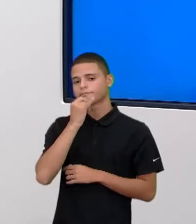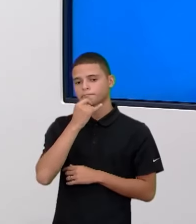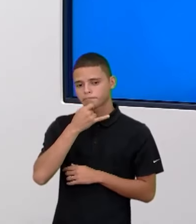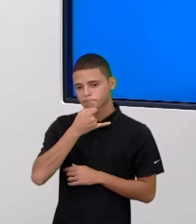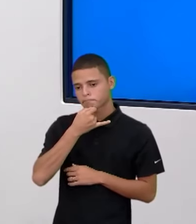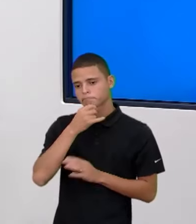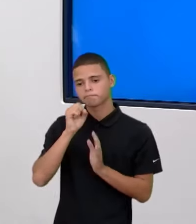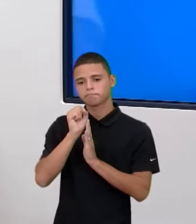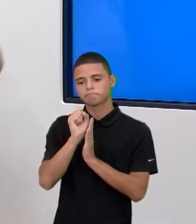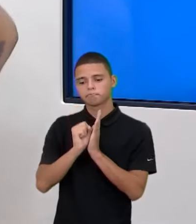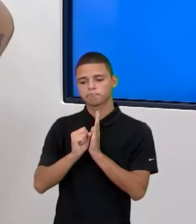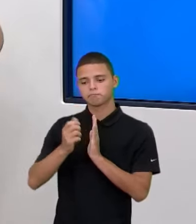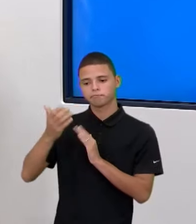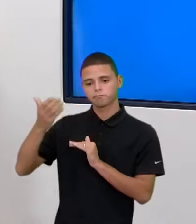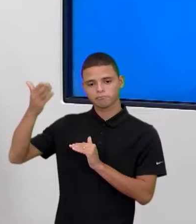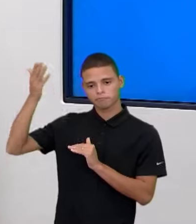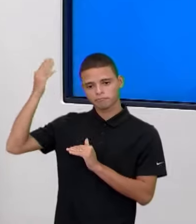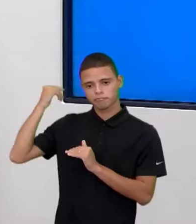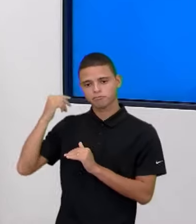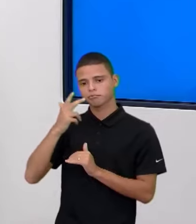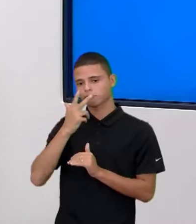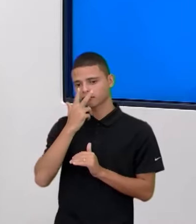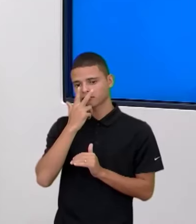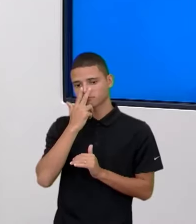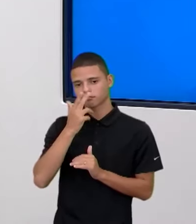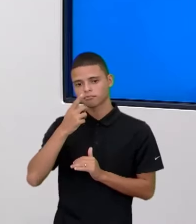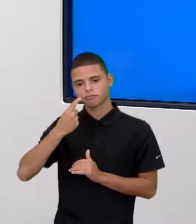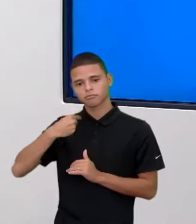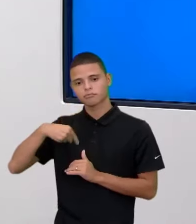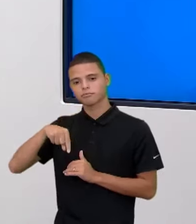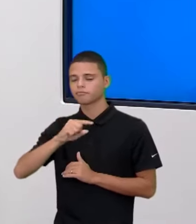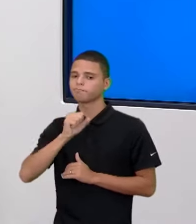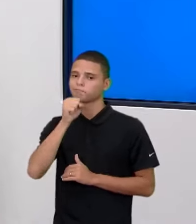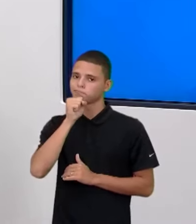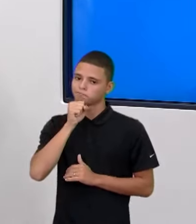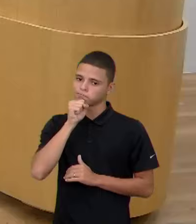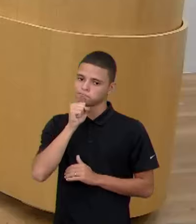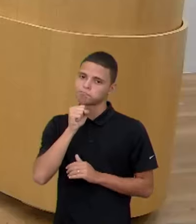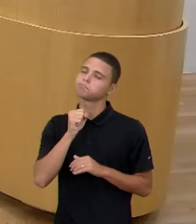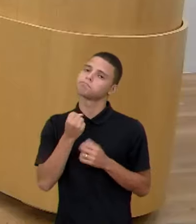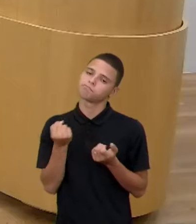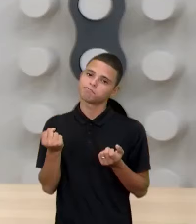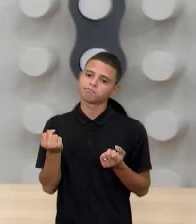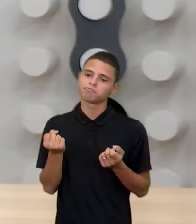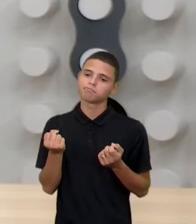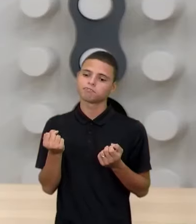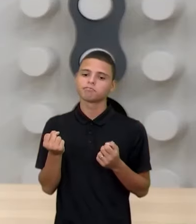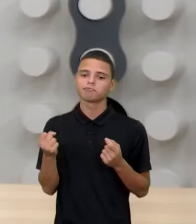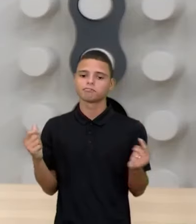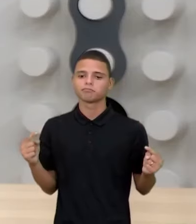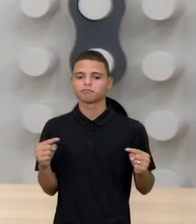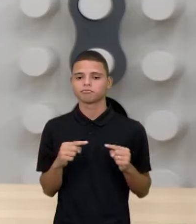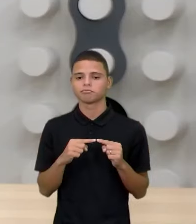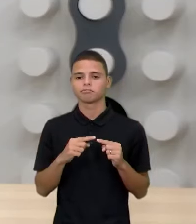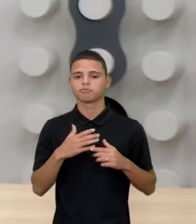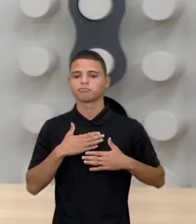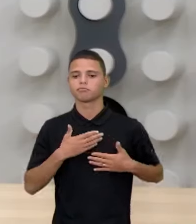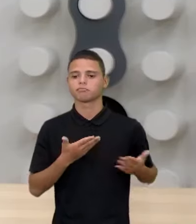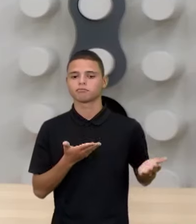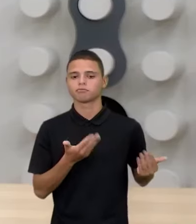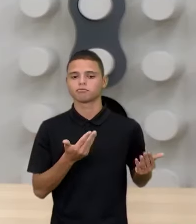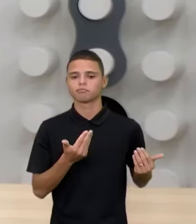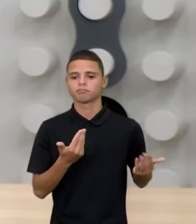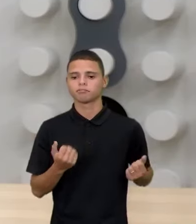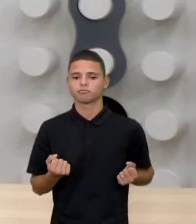é o século passado, porque faz parecer que a gente é velho, mas faz parte. Eu não, professor Anderson, eu sou jovem, tô